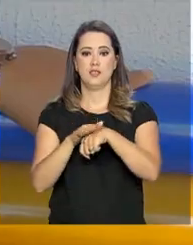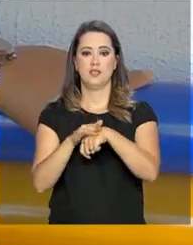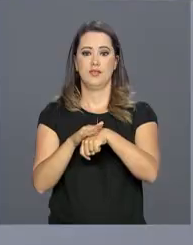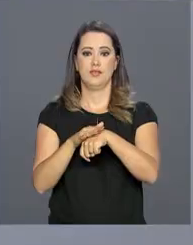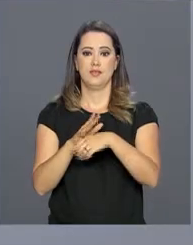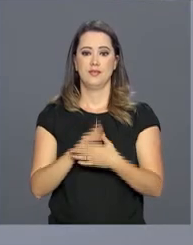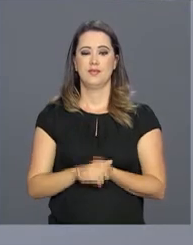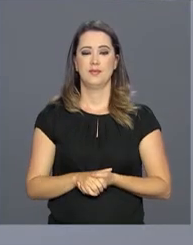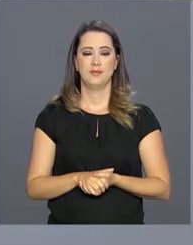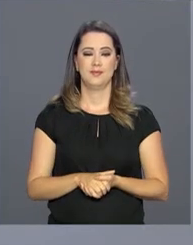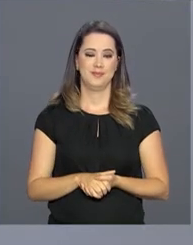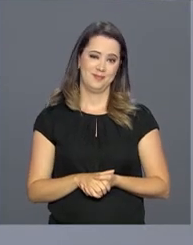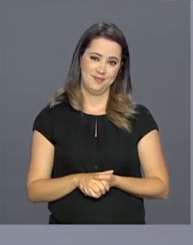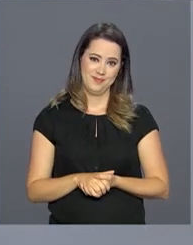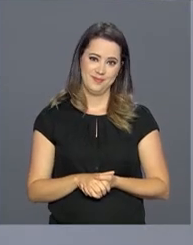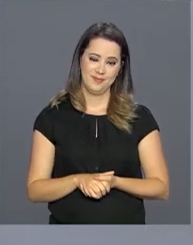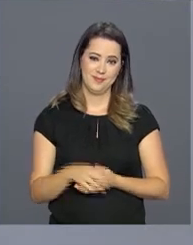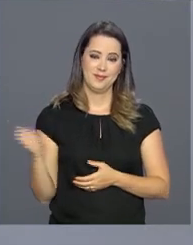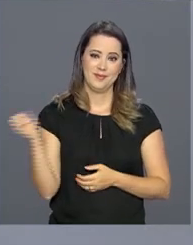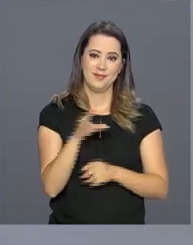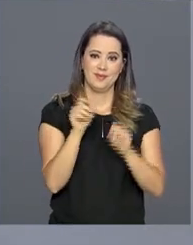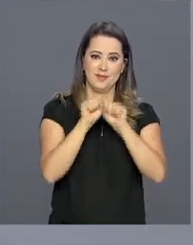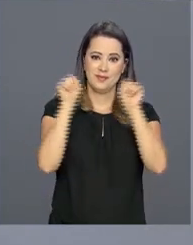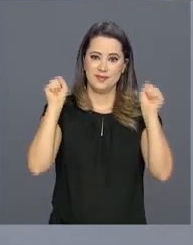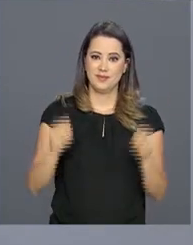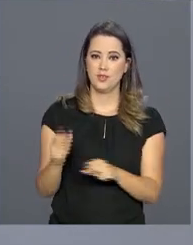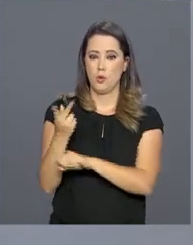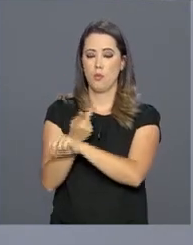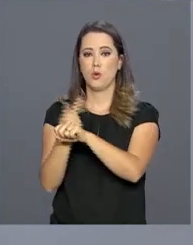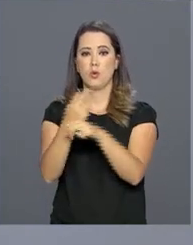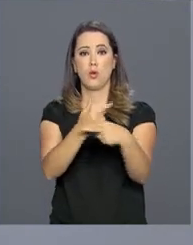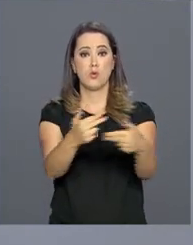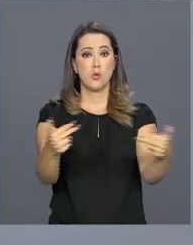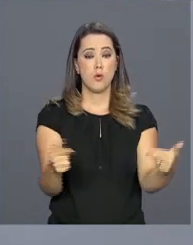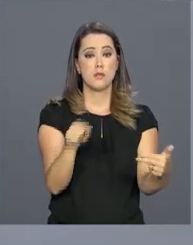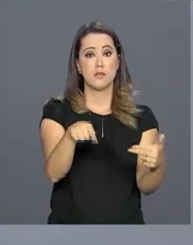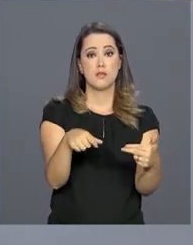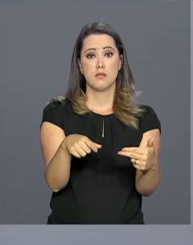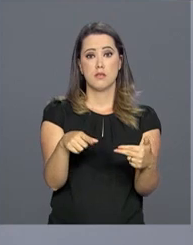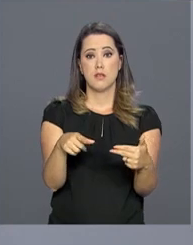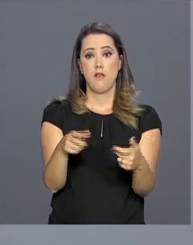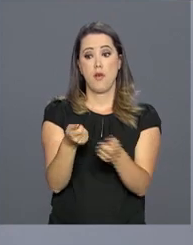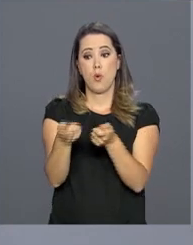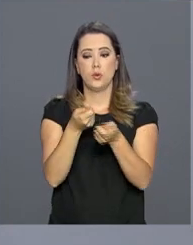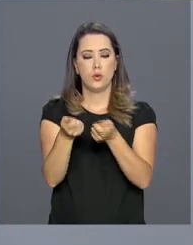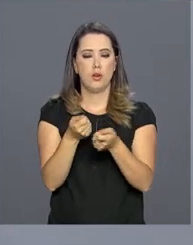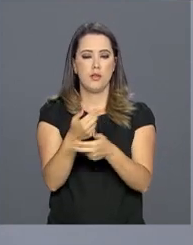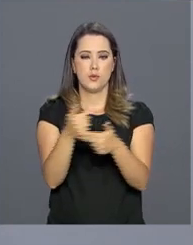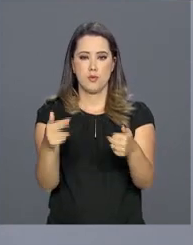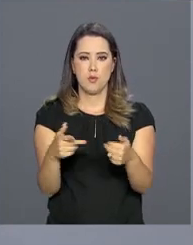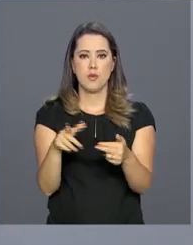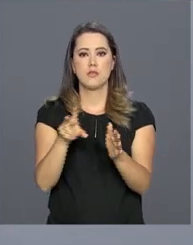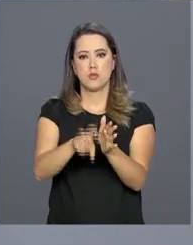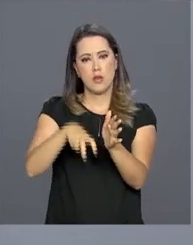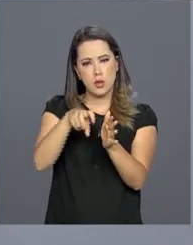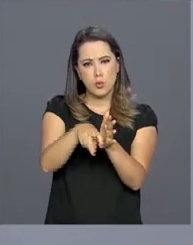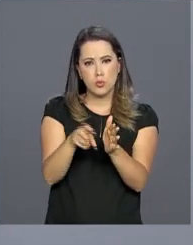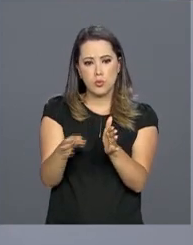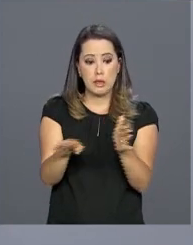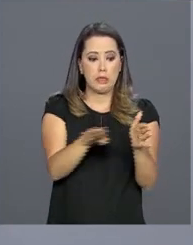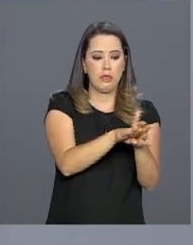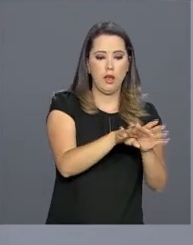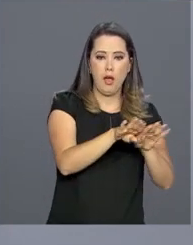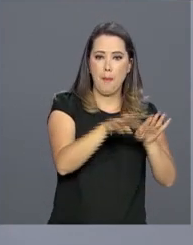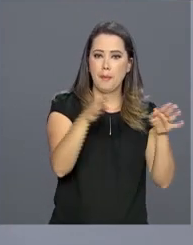doente. Um novo sistema vai rastrear os produtos que saem do campo para a mesa dos brasileiros. A ideia é